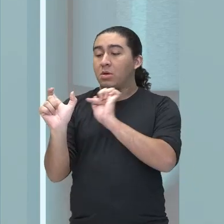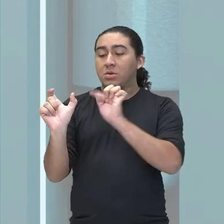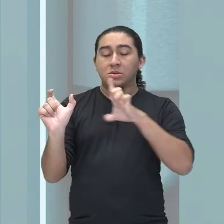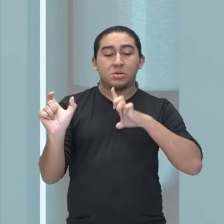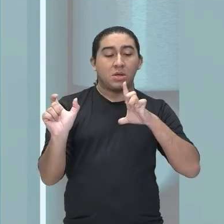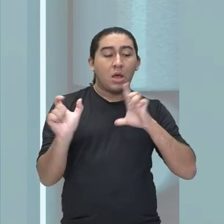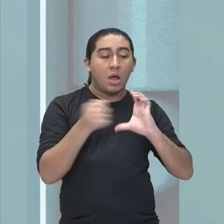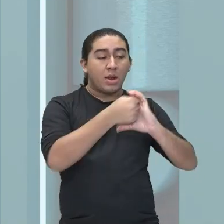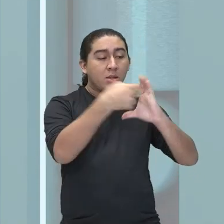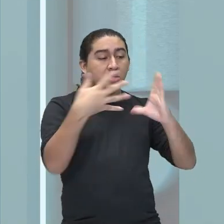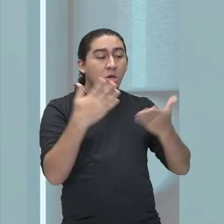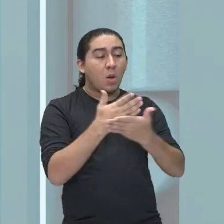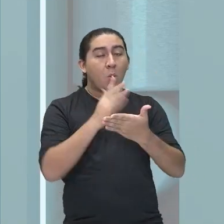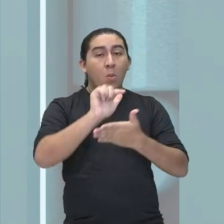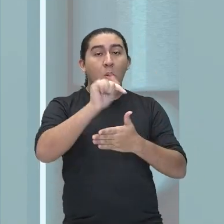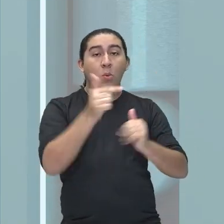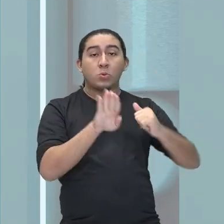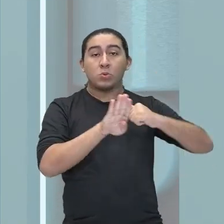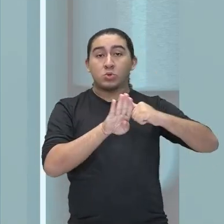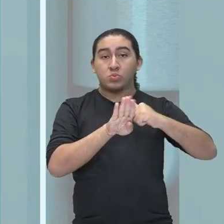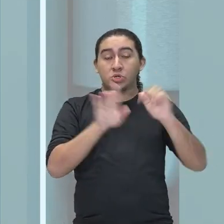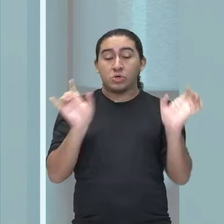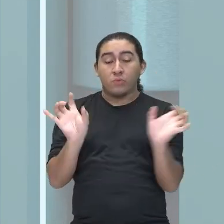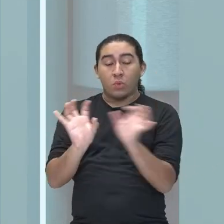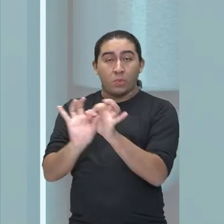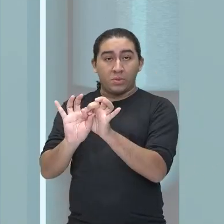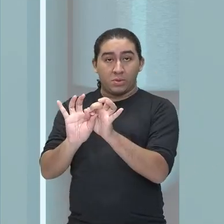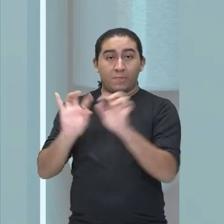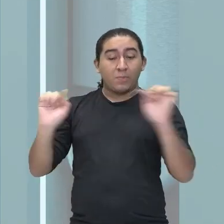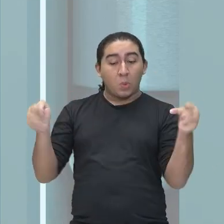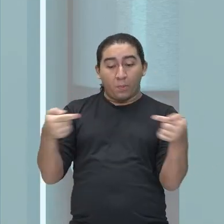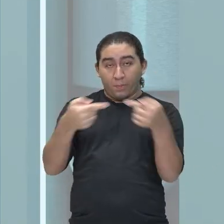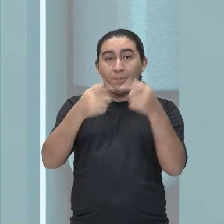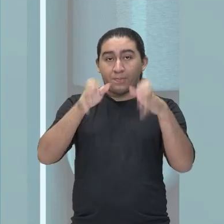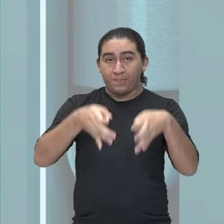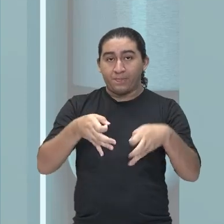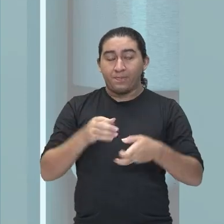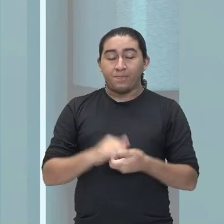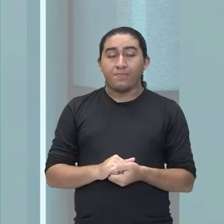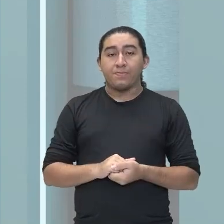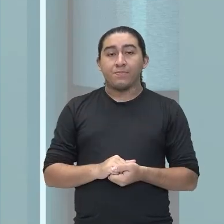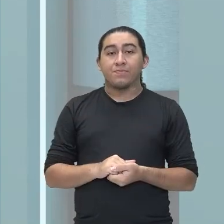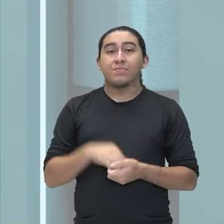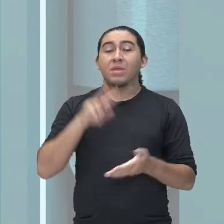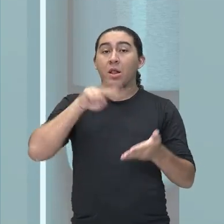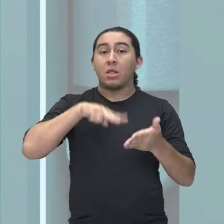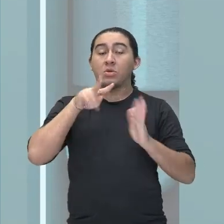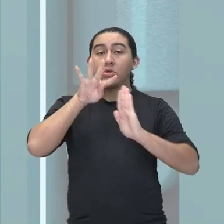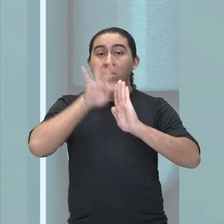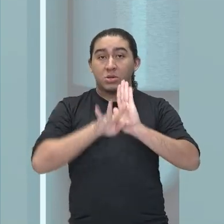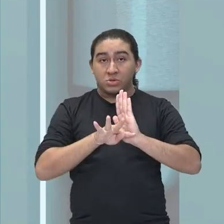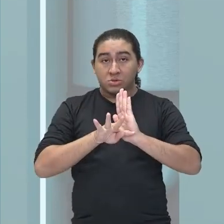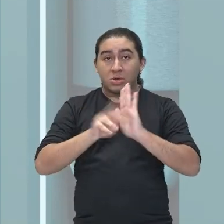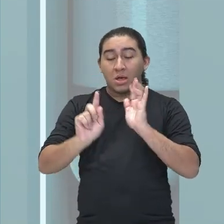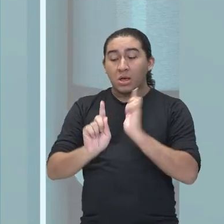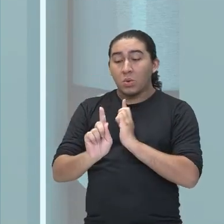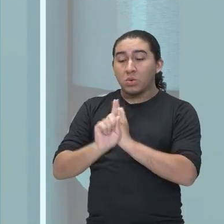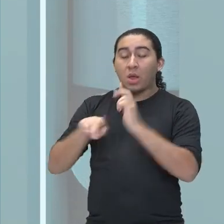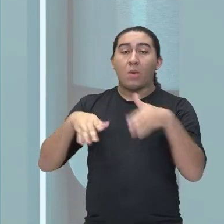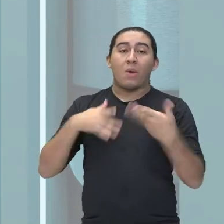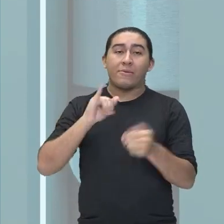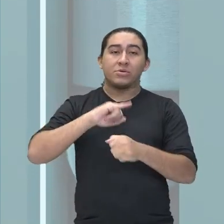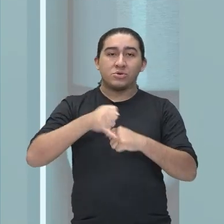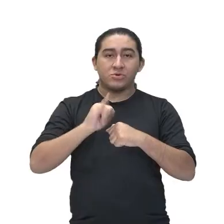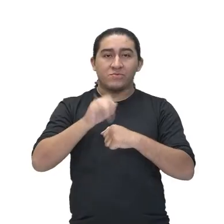que dão característica ao substantivo, a um ser. Então, a gente vai ler um texto para identificar esses